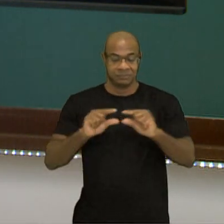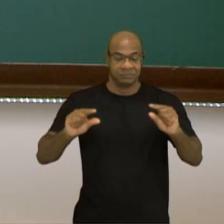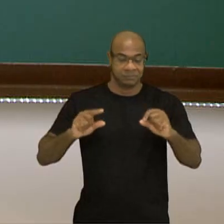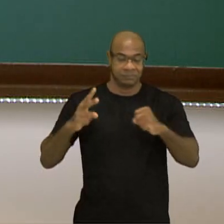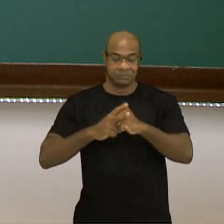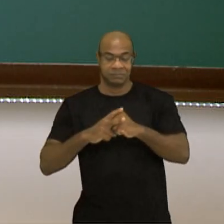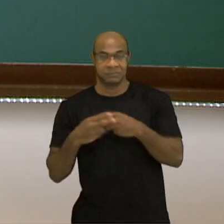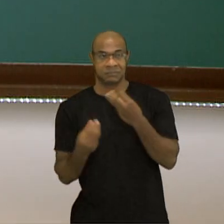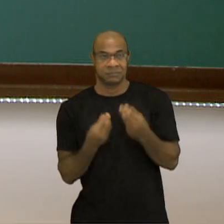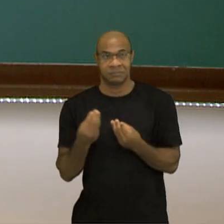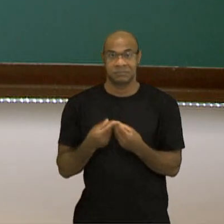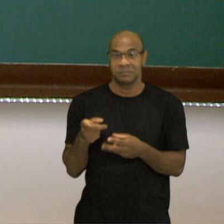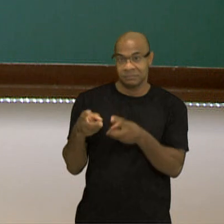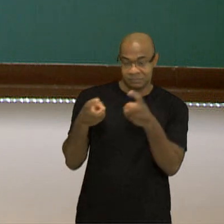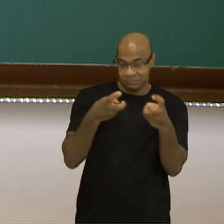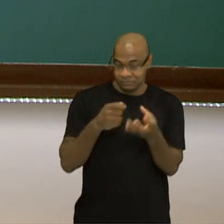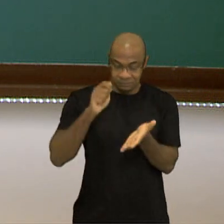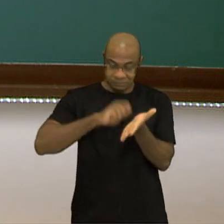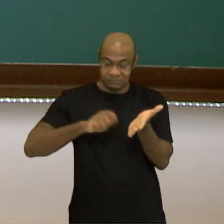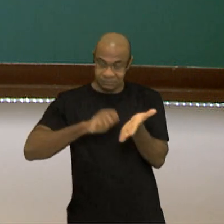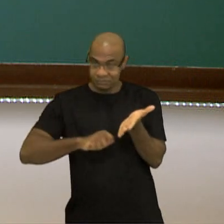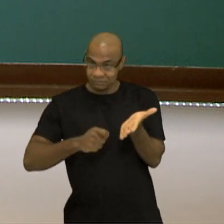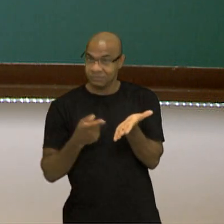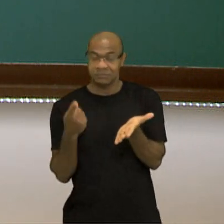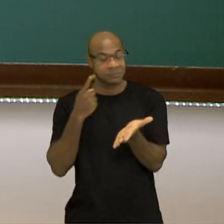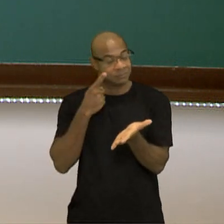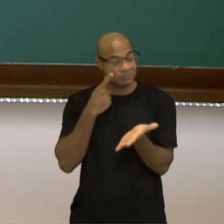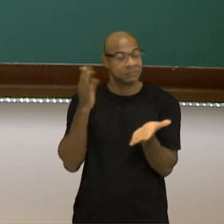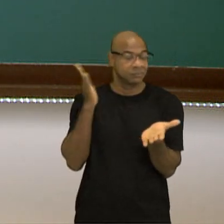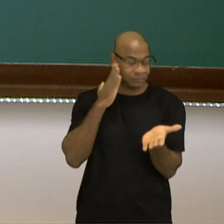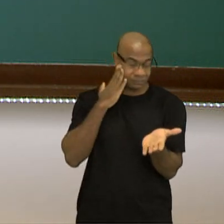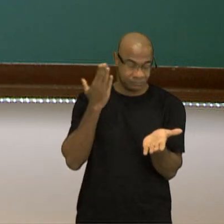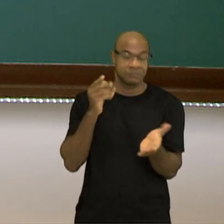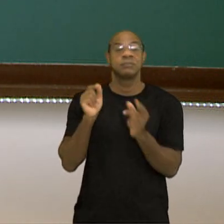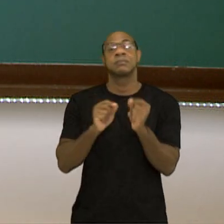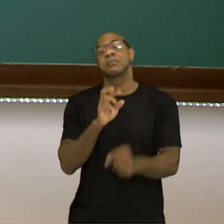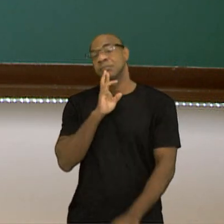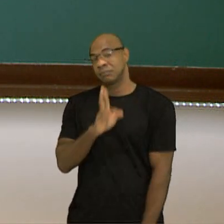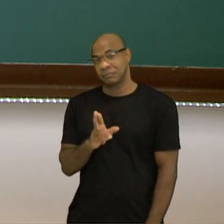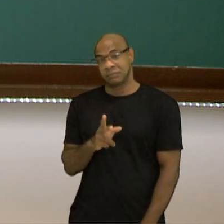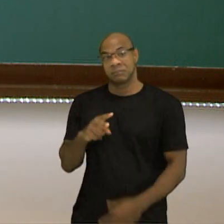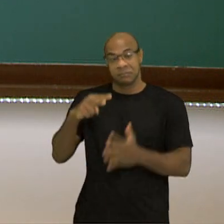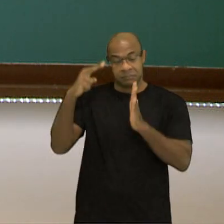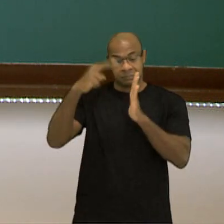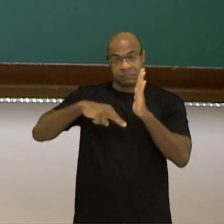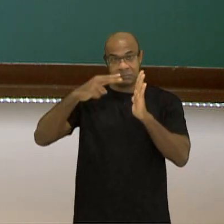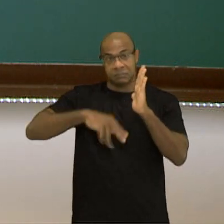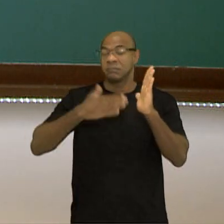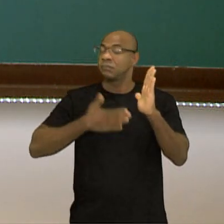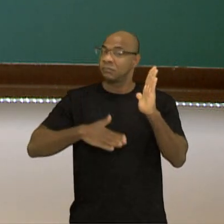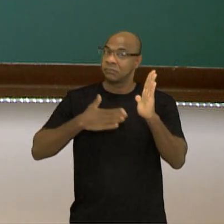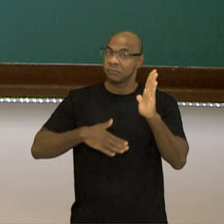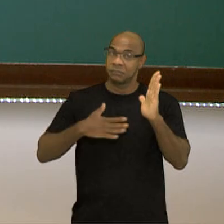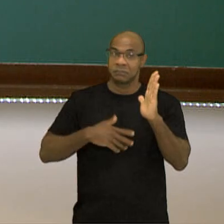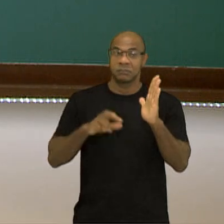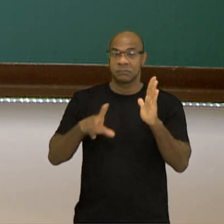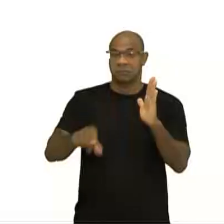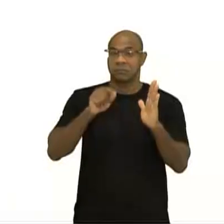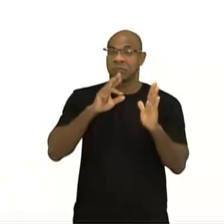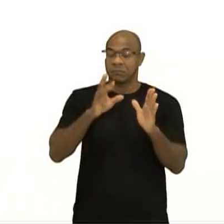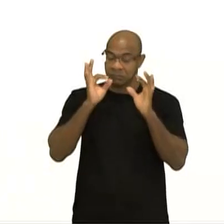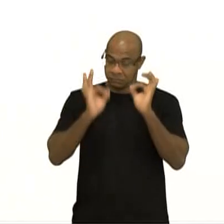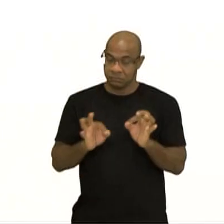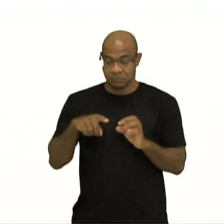Então, quem prestou bastante atenção e anotou aí, eu tenho certeza que vai saber responder. Leiam com calma e marquem a resposta correta aí. Já